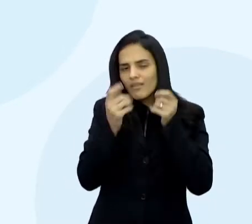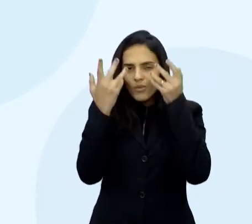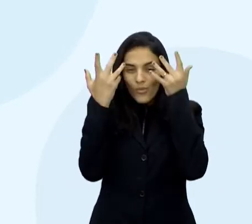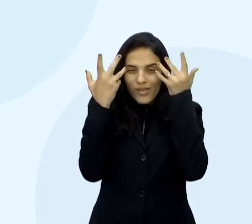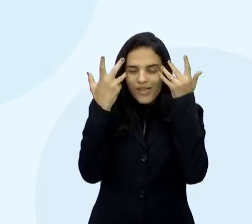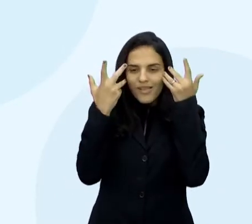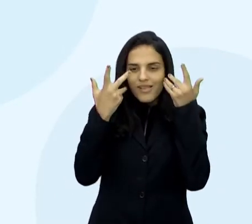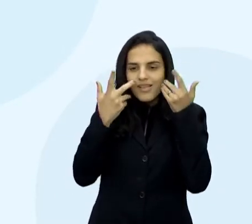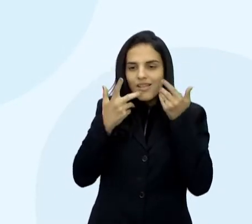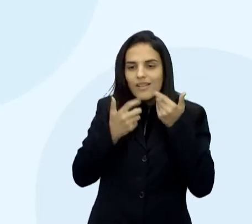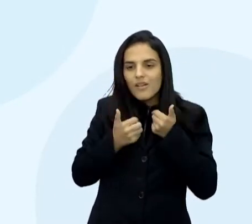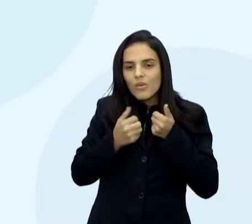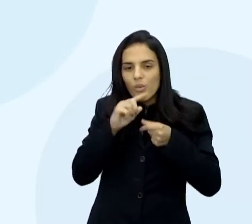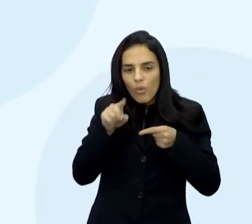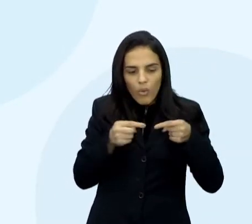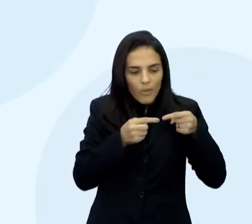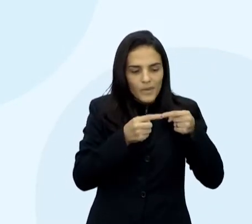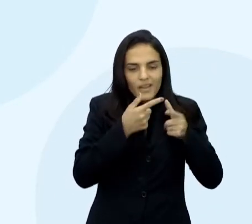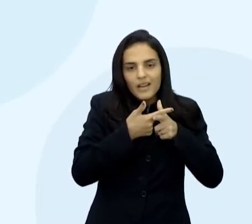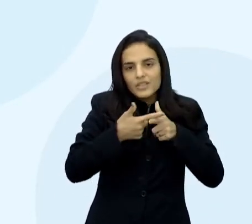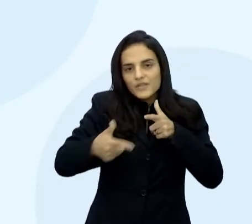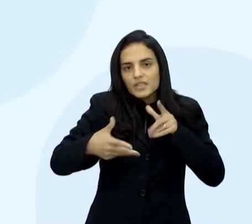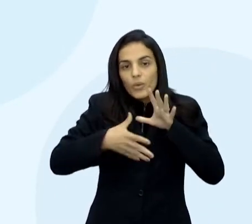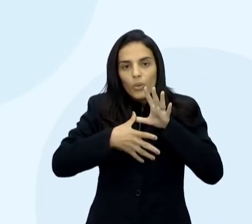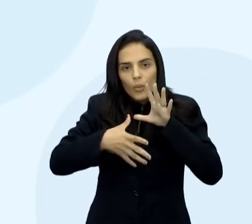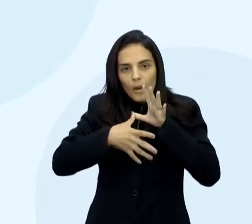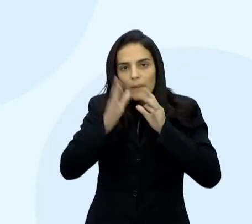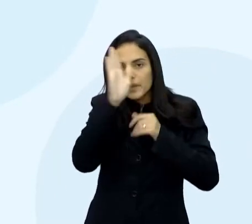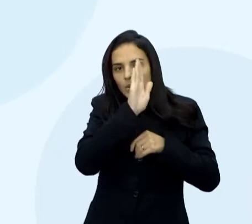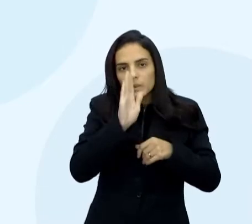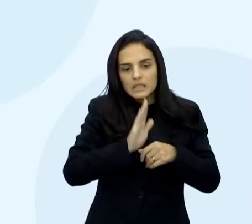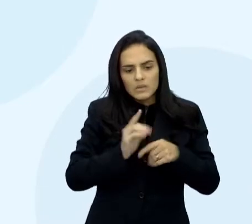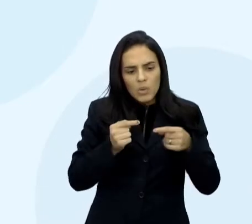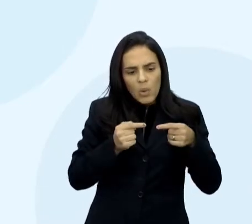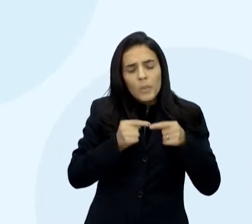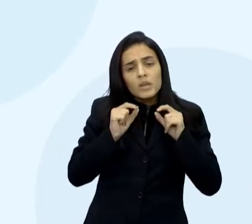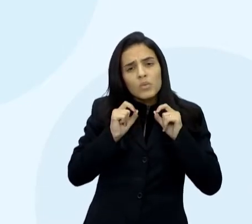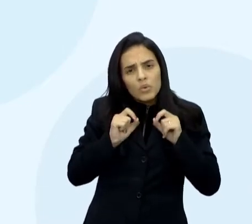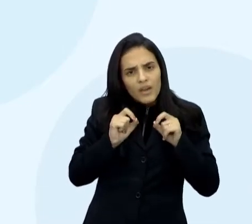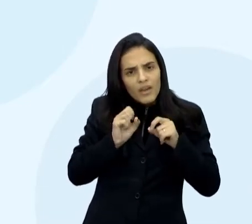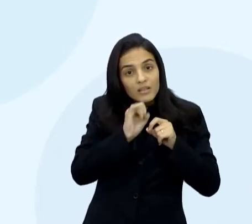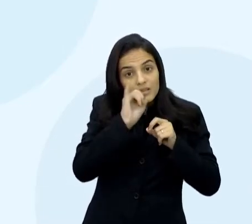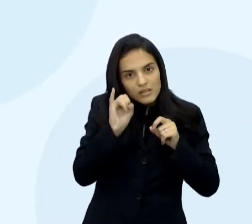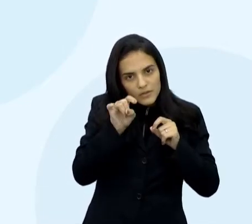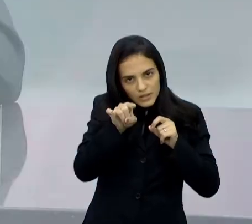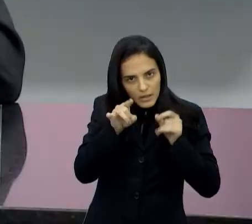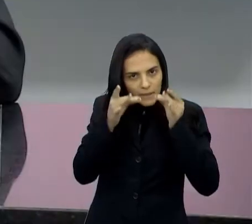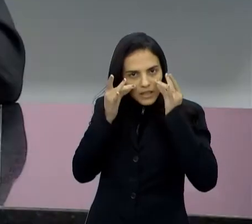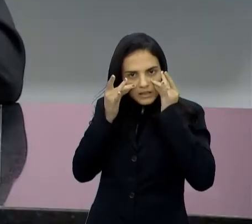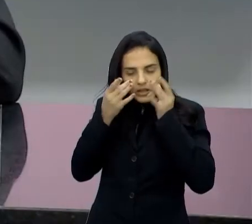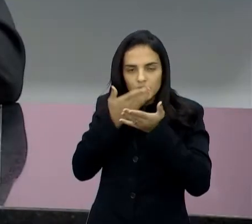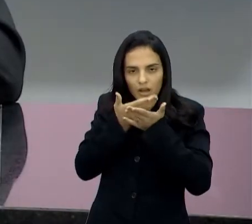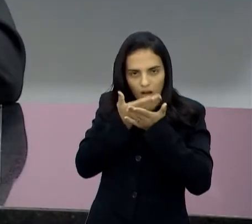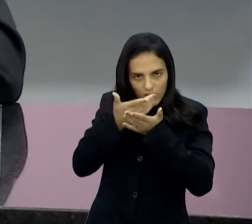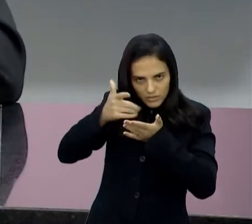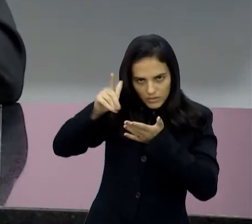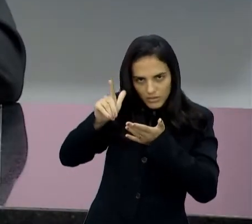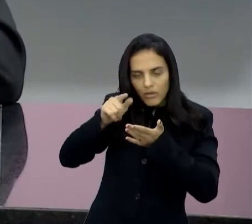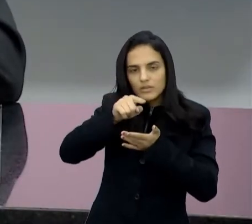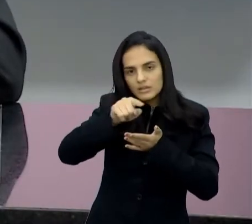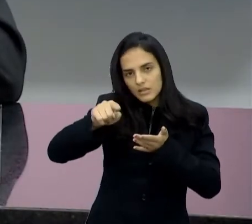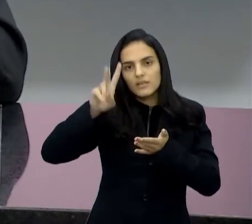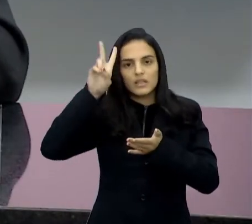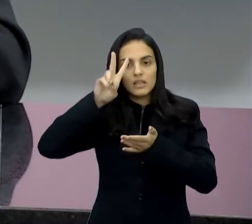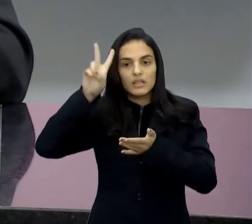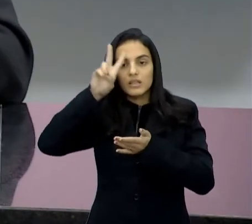tem a ver com a divisão do mapa do Brasil? Se você estava presente na aula anterior, você vai se